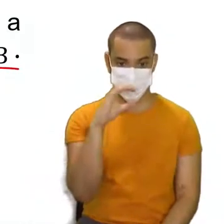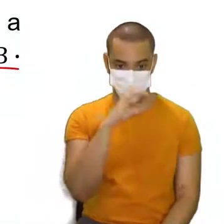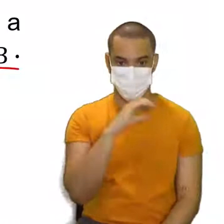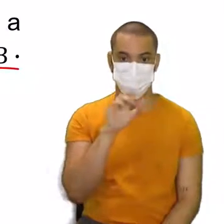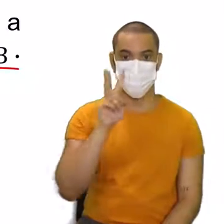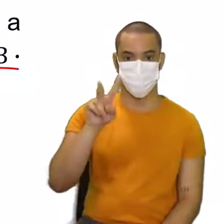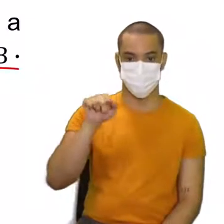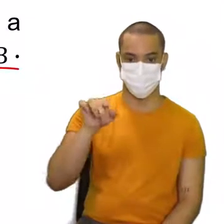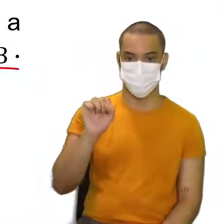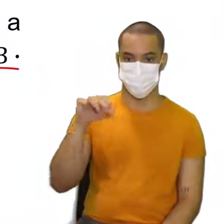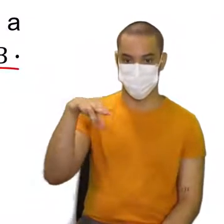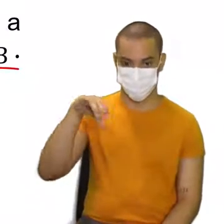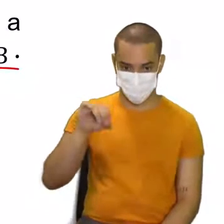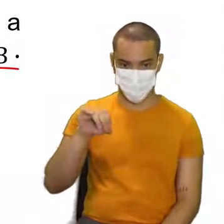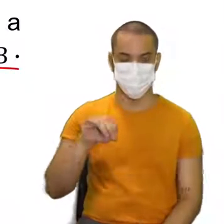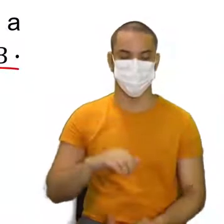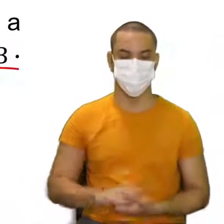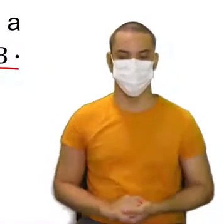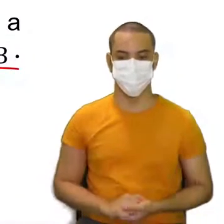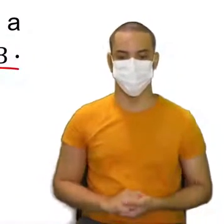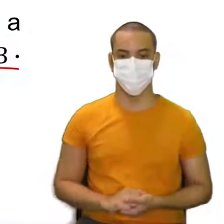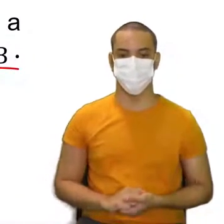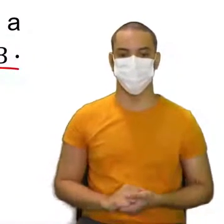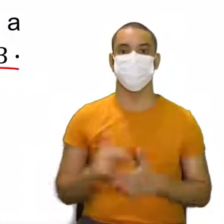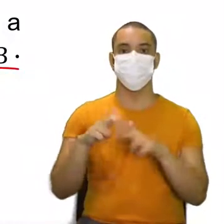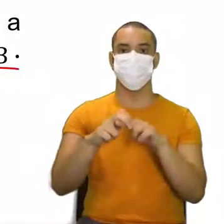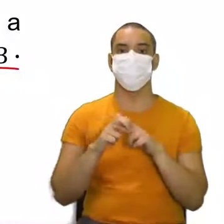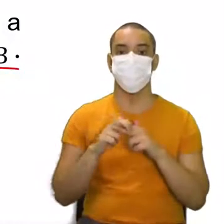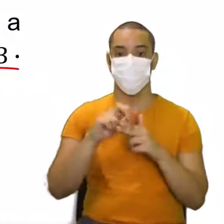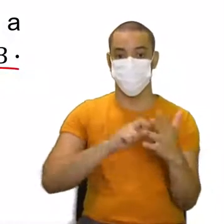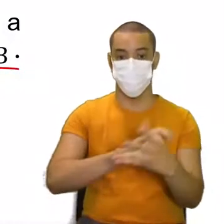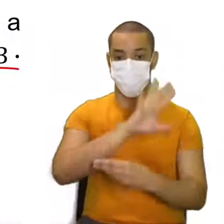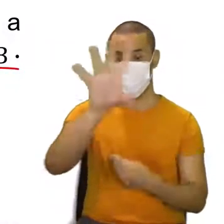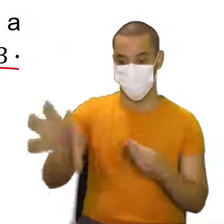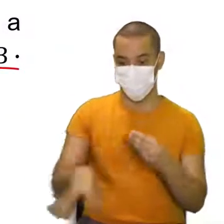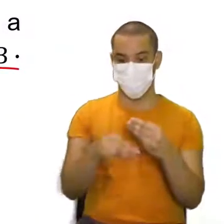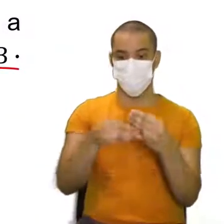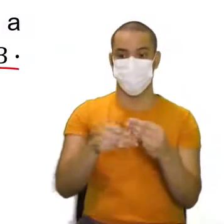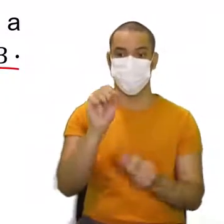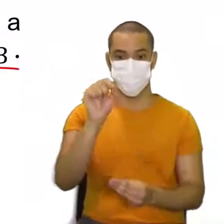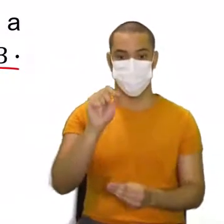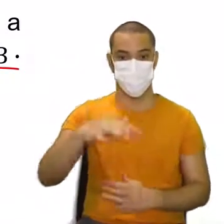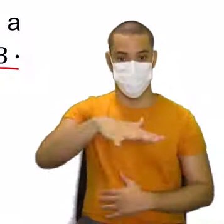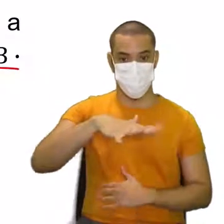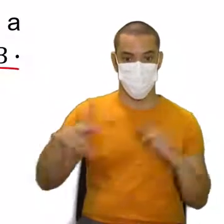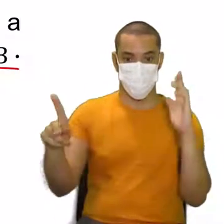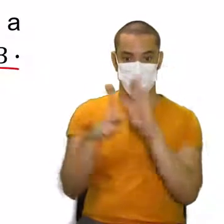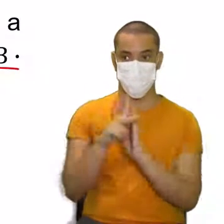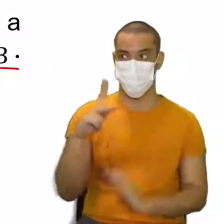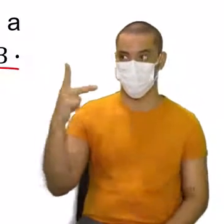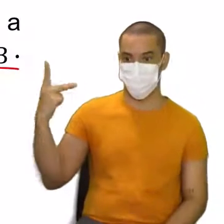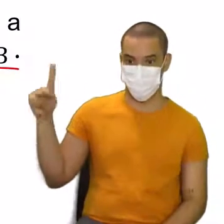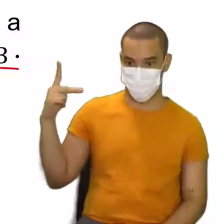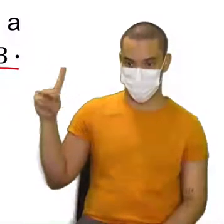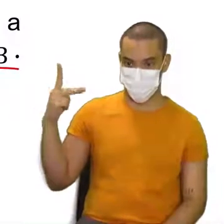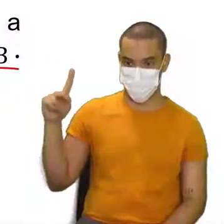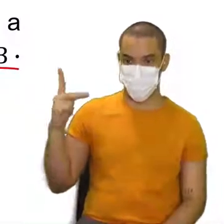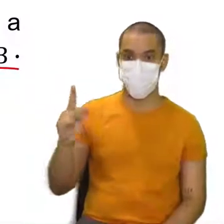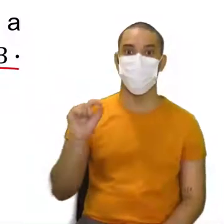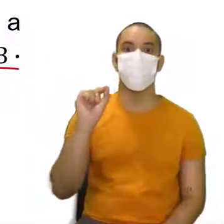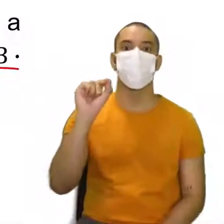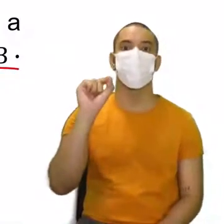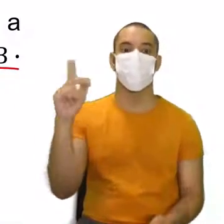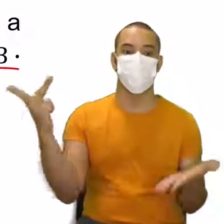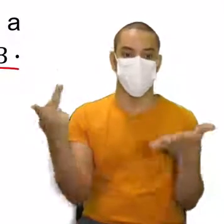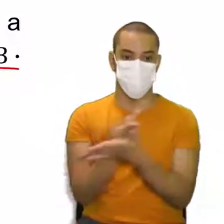sendo detecta Então olha como é que vai ficar eu só vou acrescentar esta parte aqui ó então